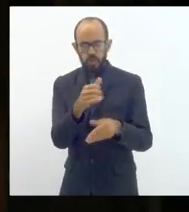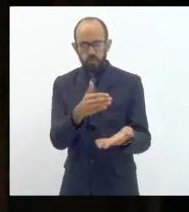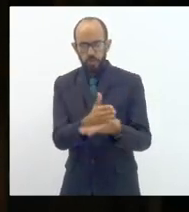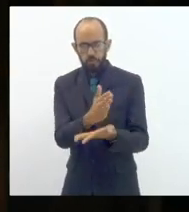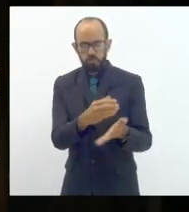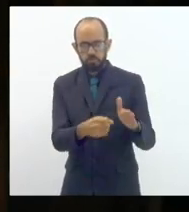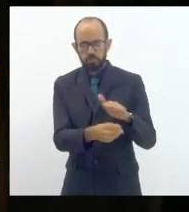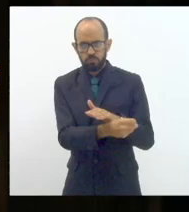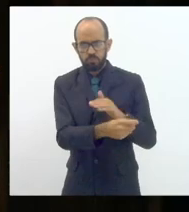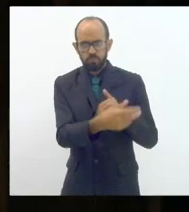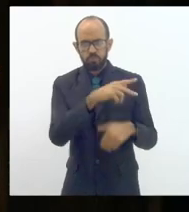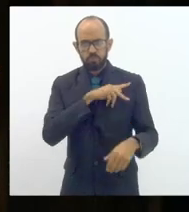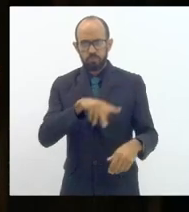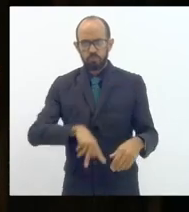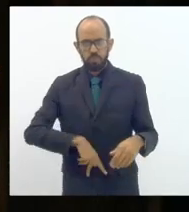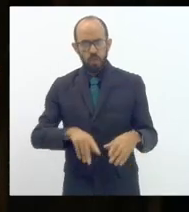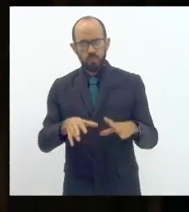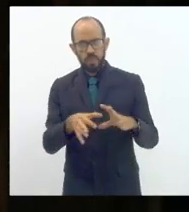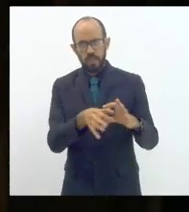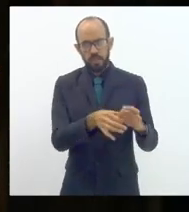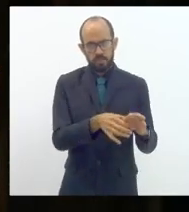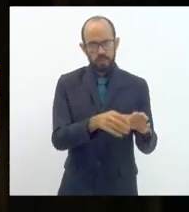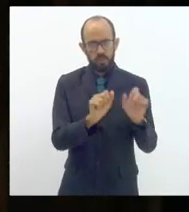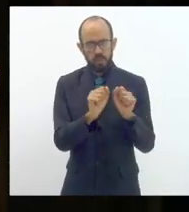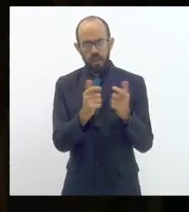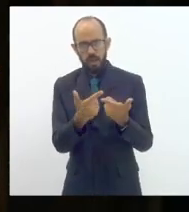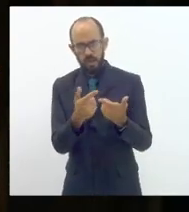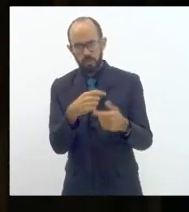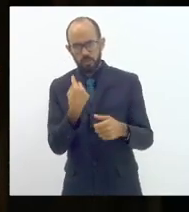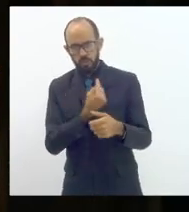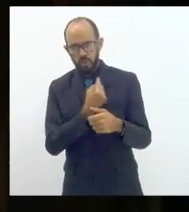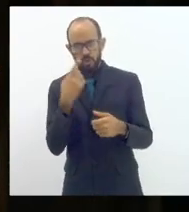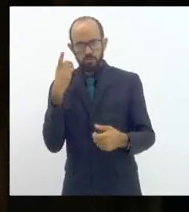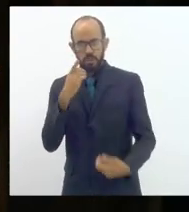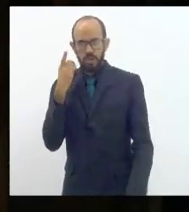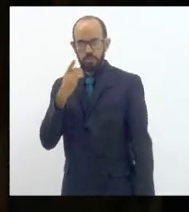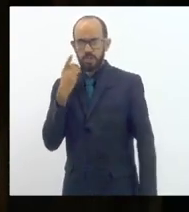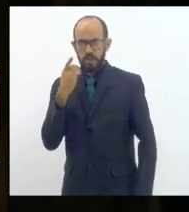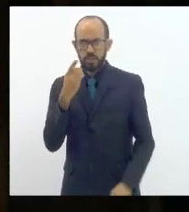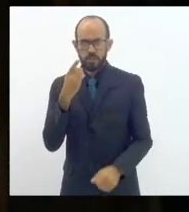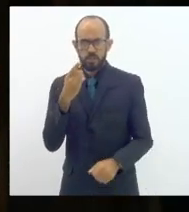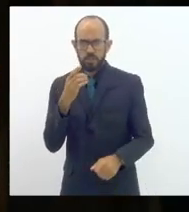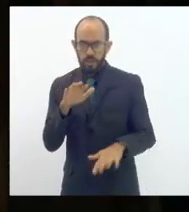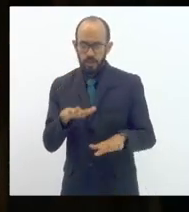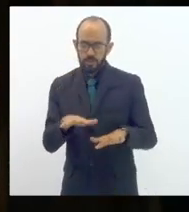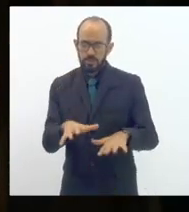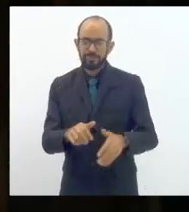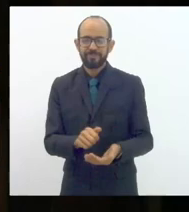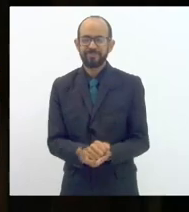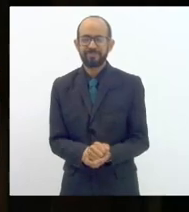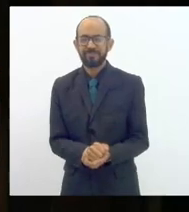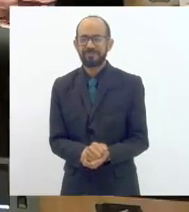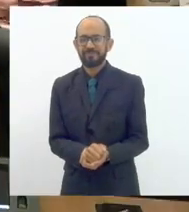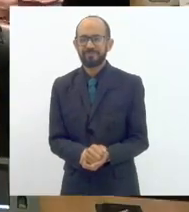vou ser a ligação entre a Alerj e nós parlamentares. É isso, gente.